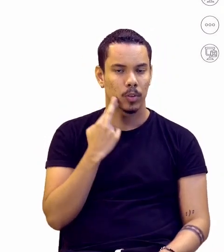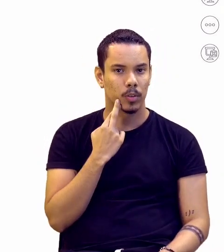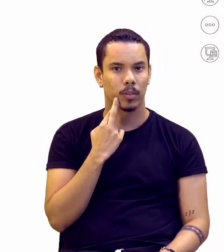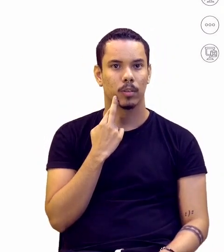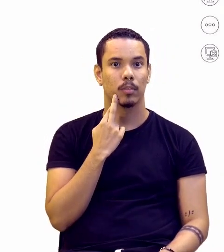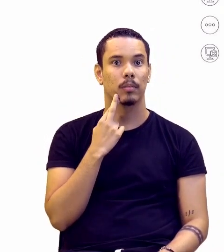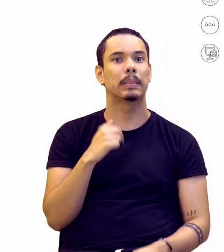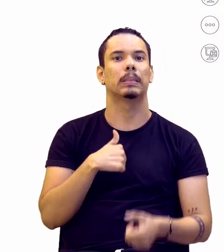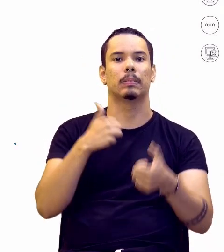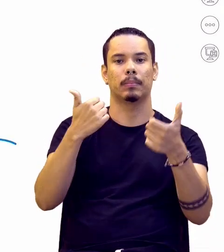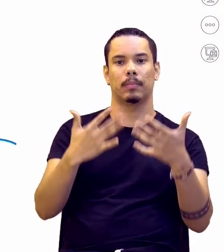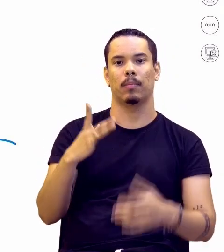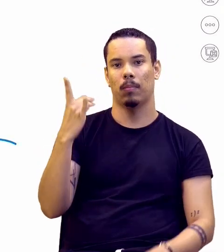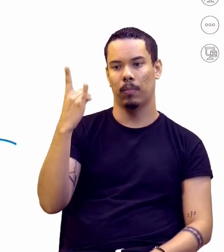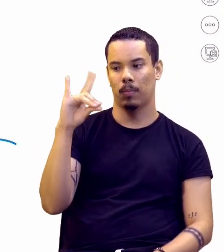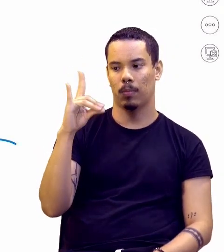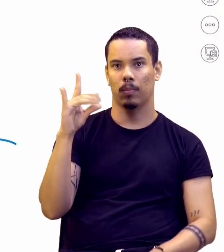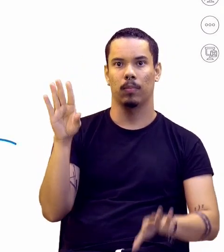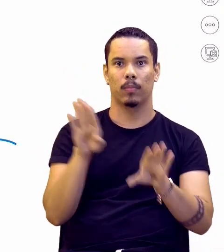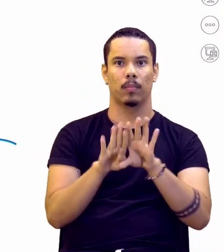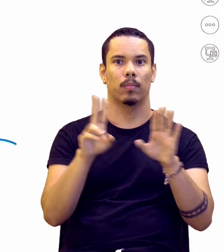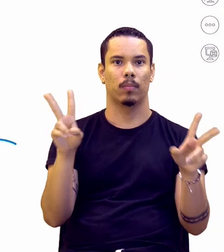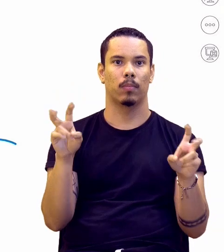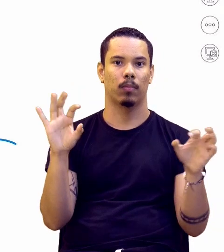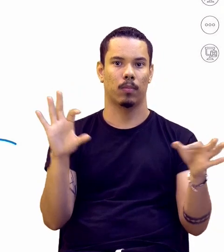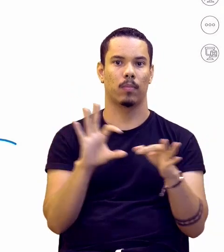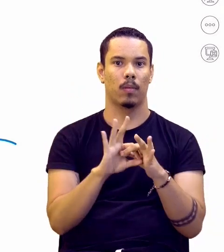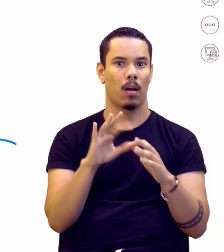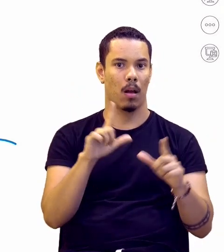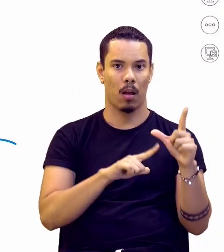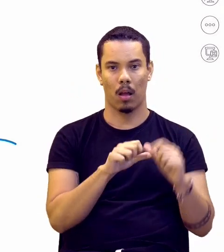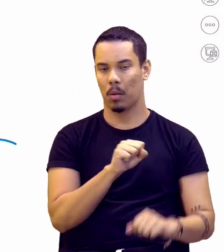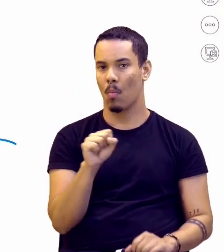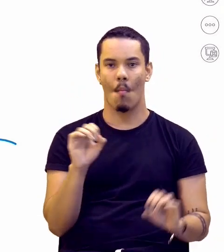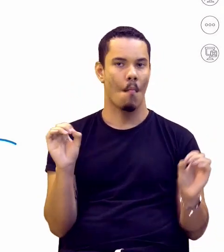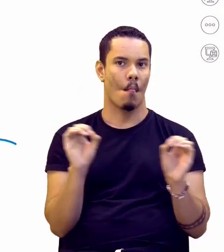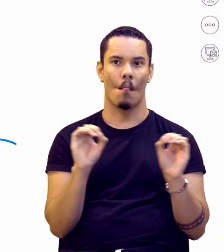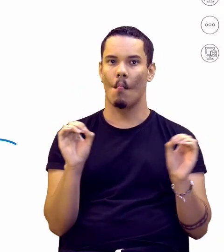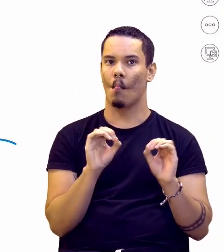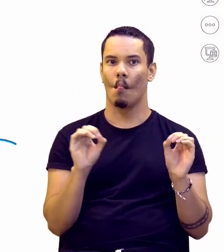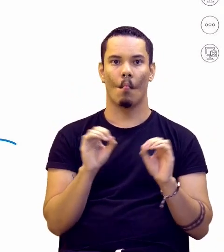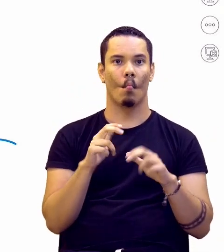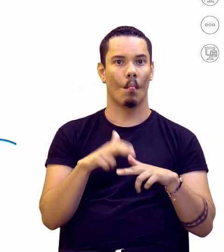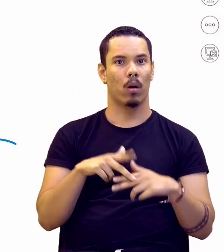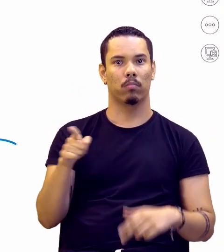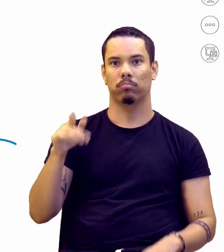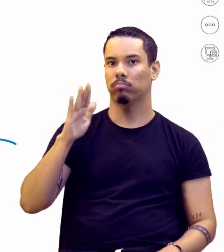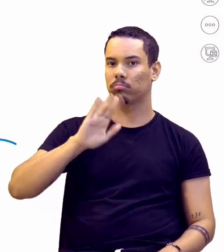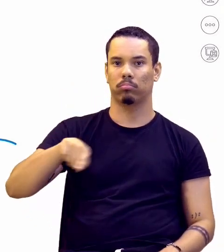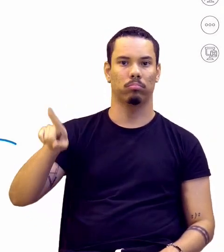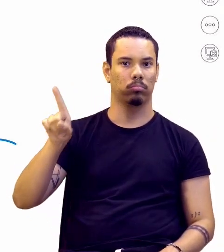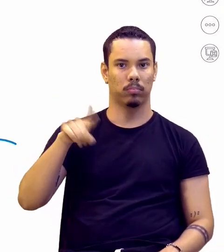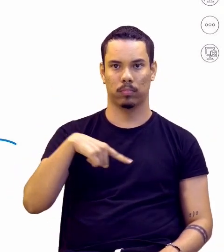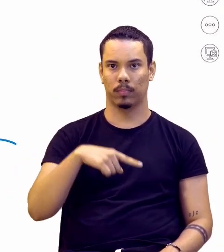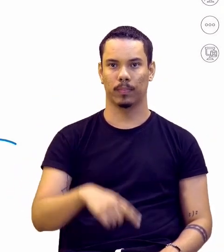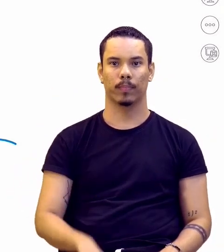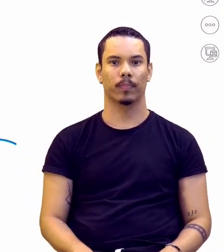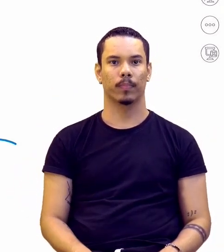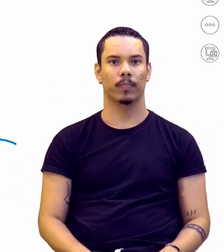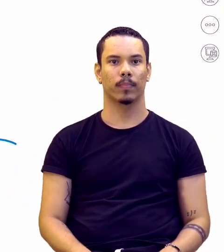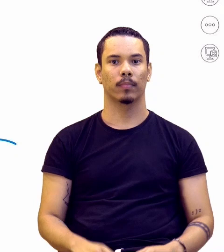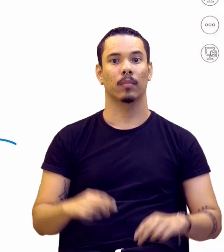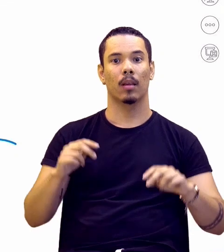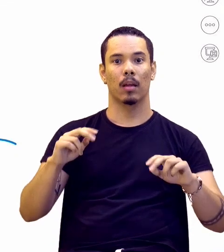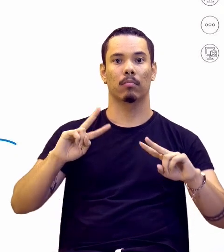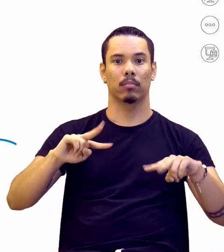Bolívia. Bolívia em relação ao território do Acre? Não falamos em nenhum momento. Então isso aqui, ó, já cancela, né? Transferência da